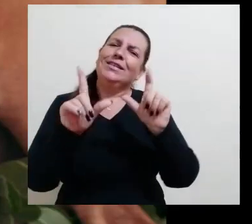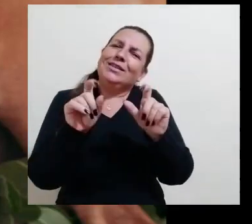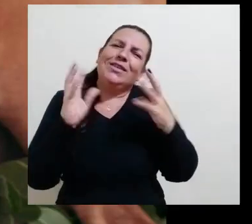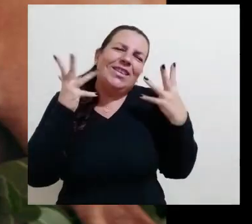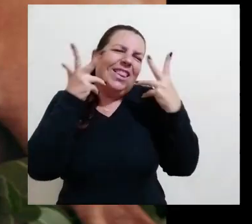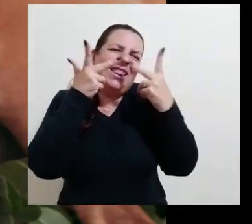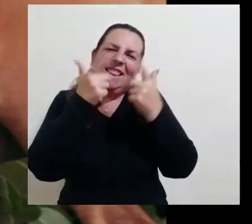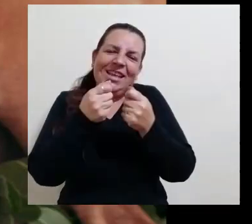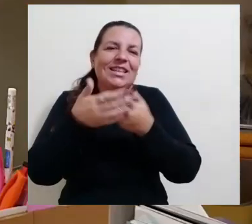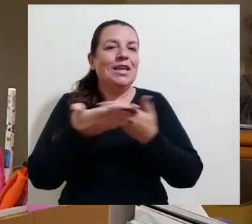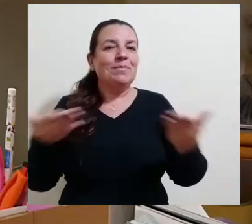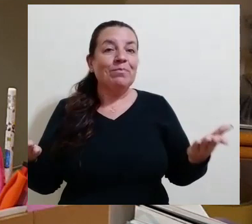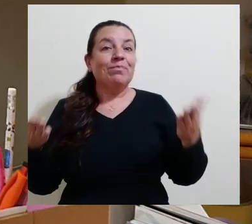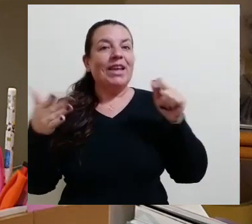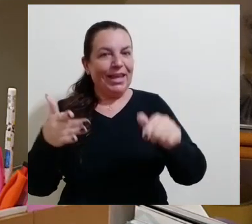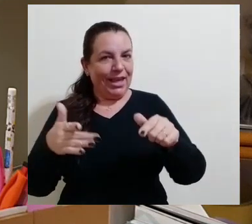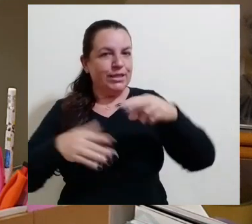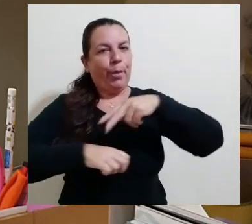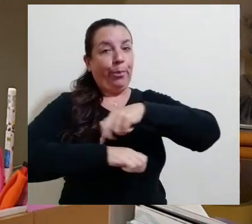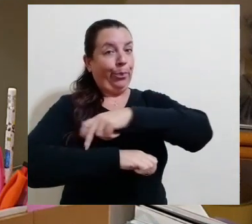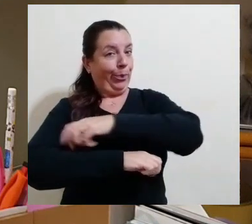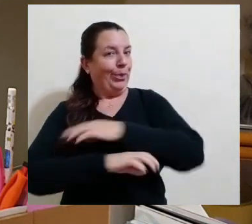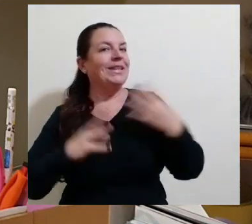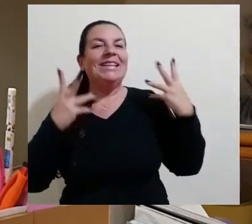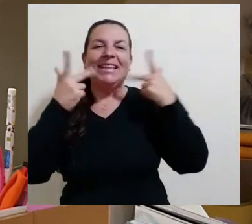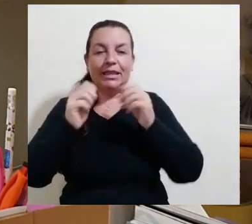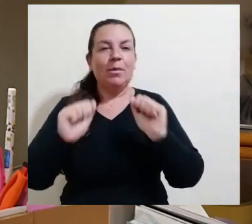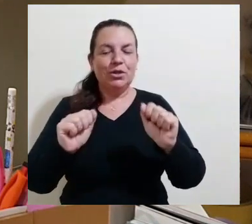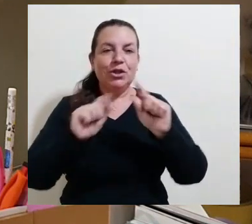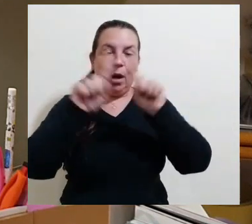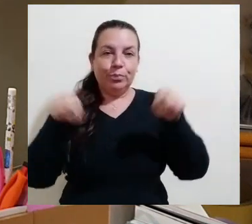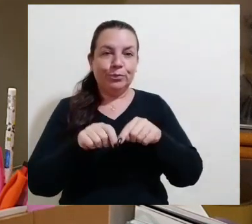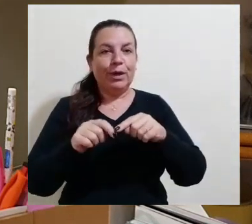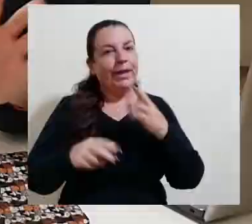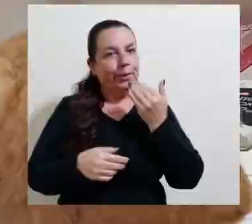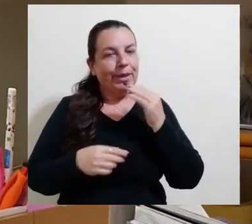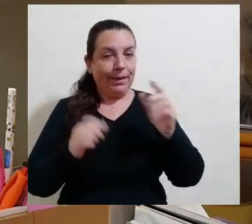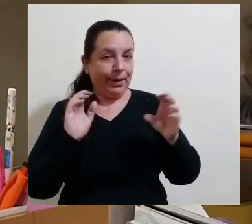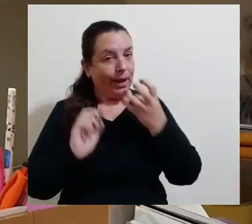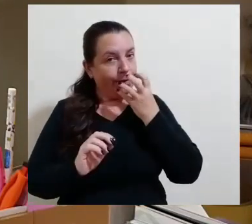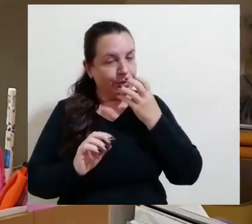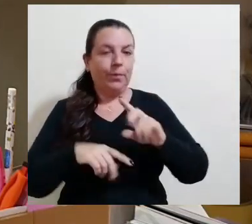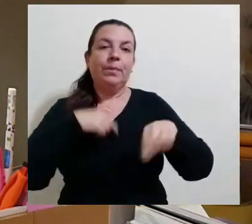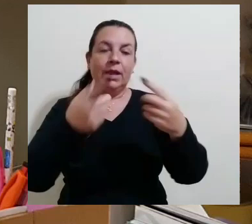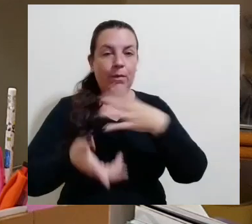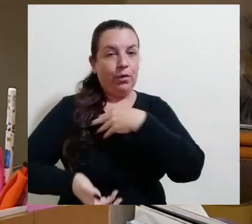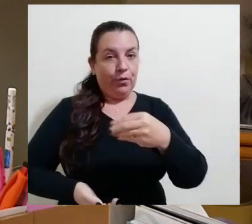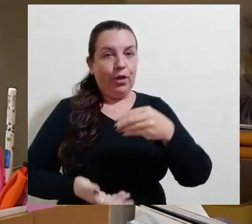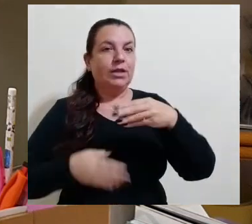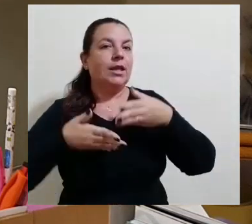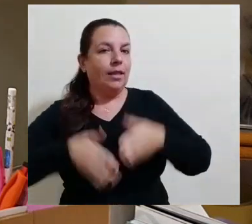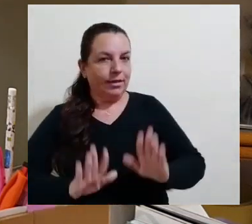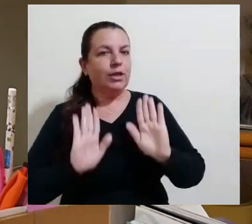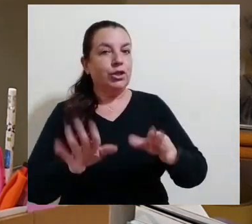fotos lindíssimas e essa modelo manda bem né eu acho que ela podia vir a capa de ração e depois que os filhotes